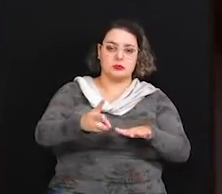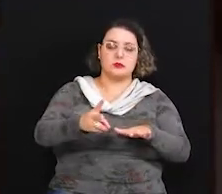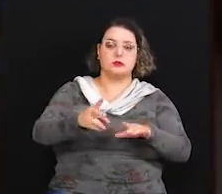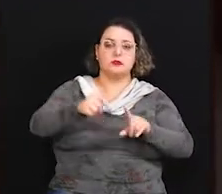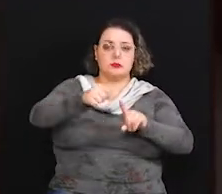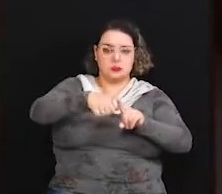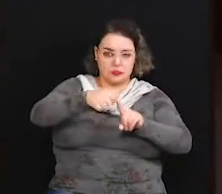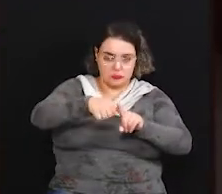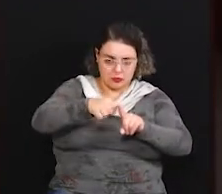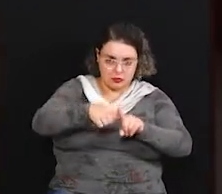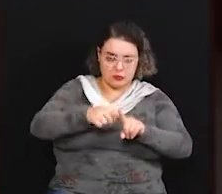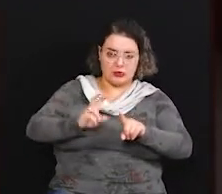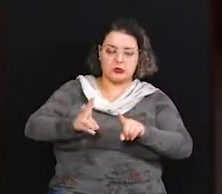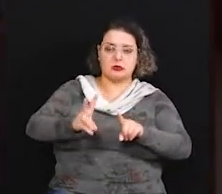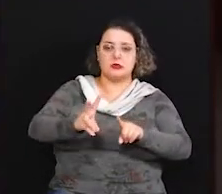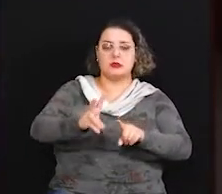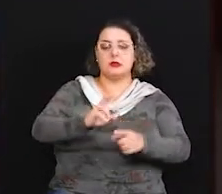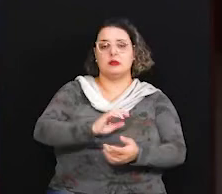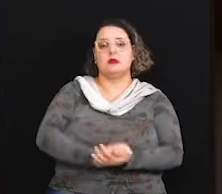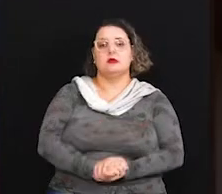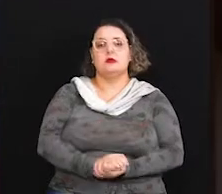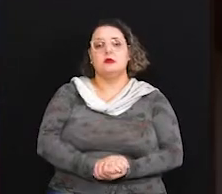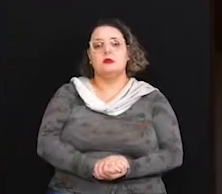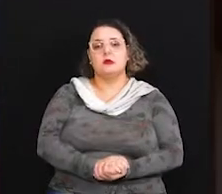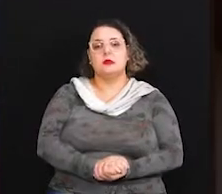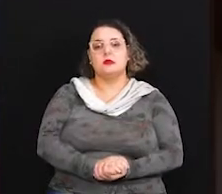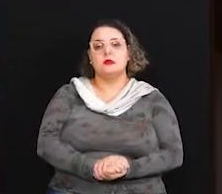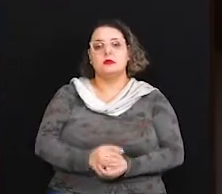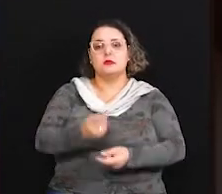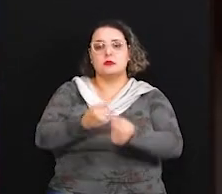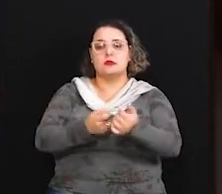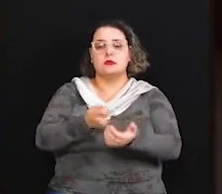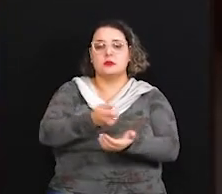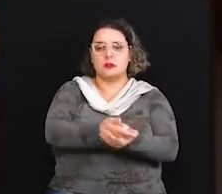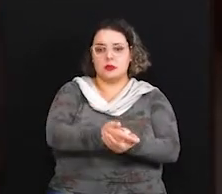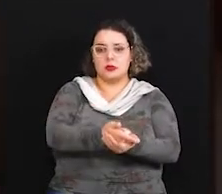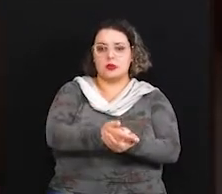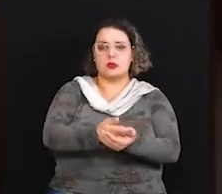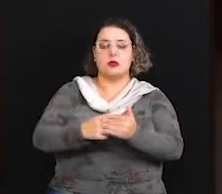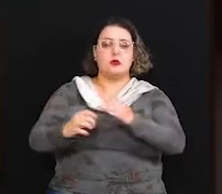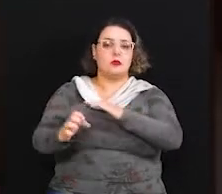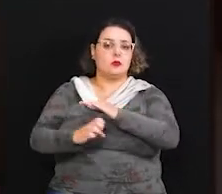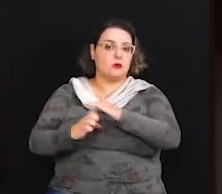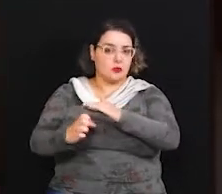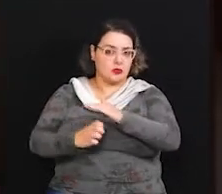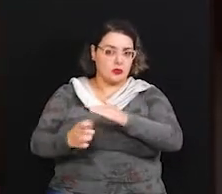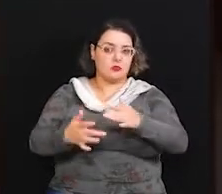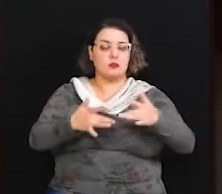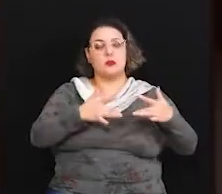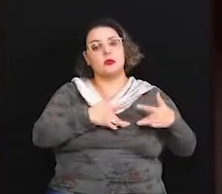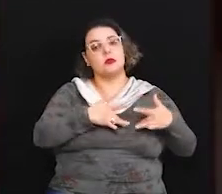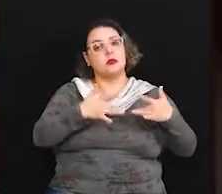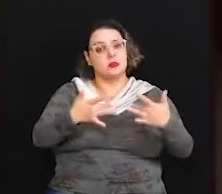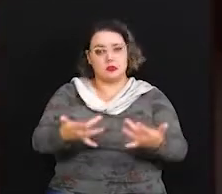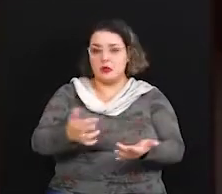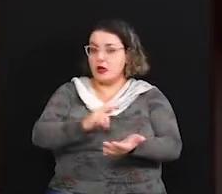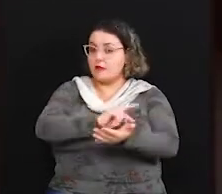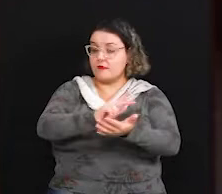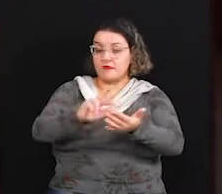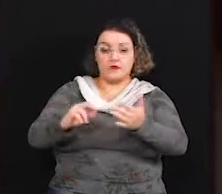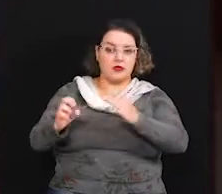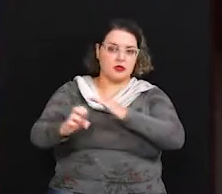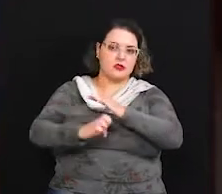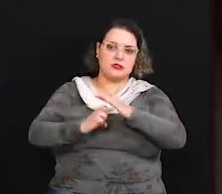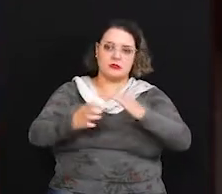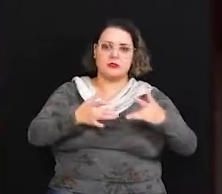doadores mensais que todo mês faziam seus depósitos aqui, empresas faziam doações, muitas